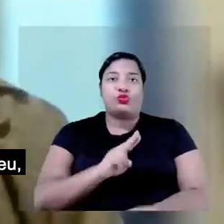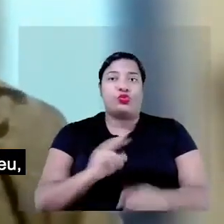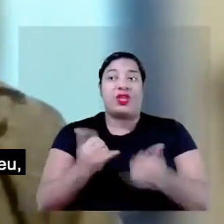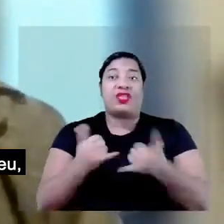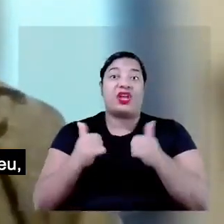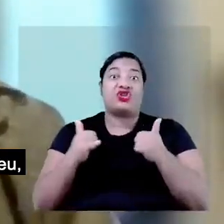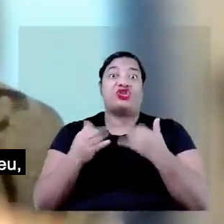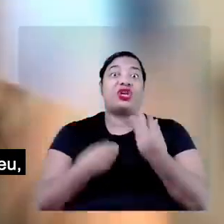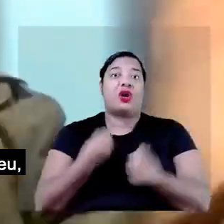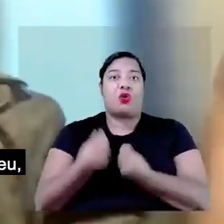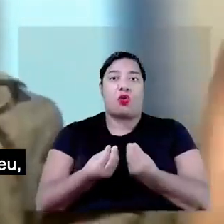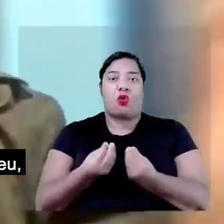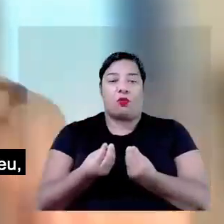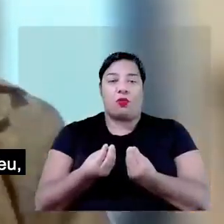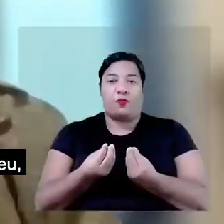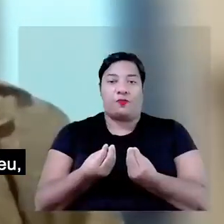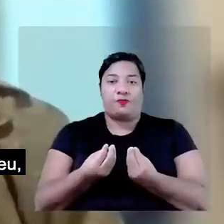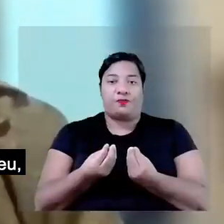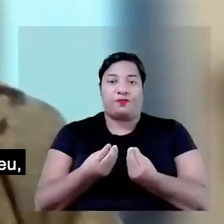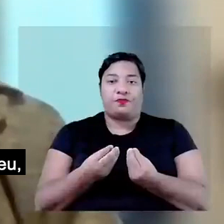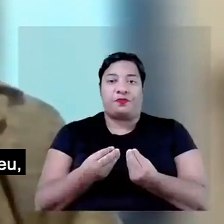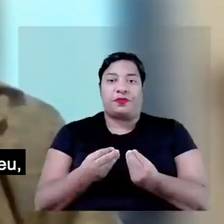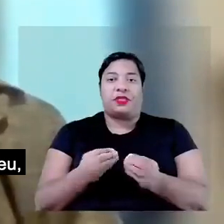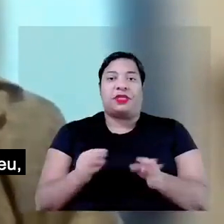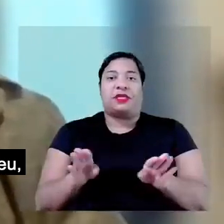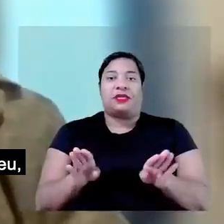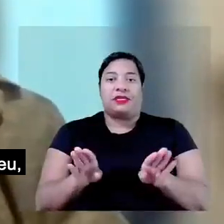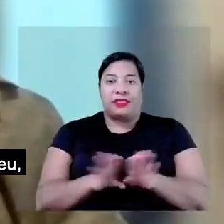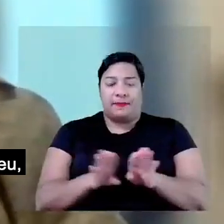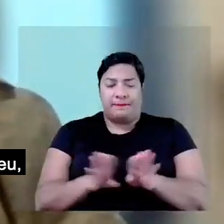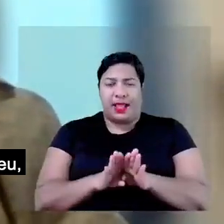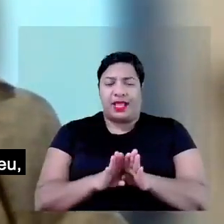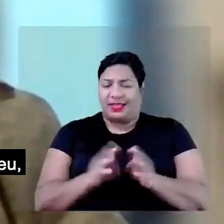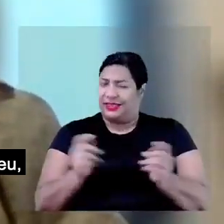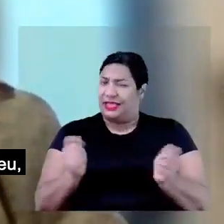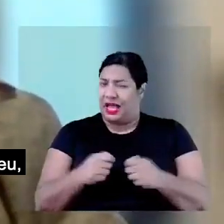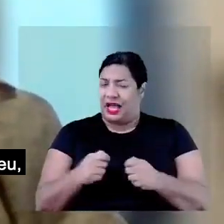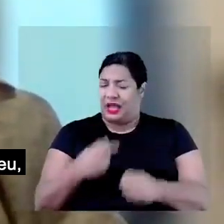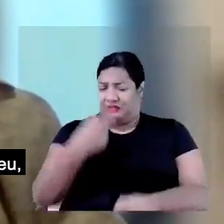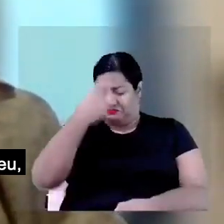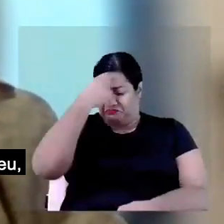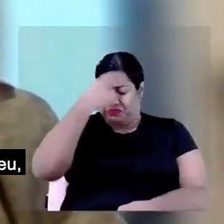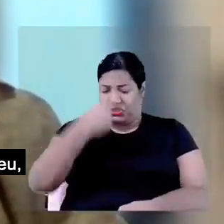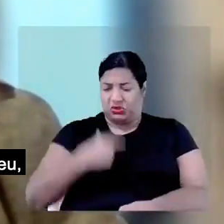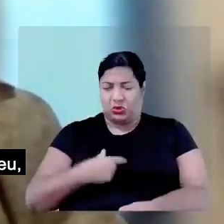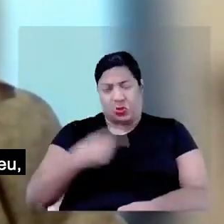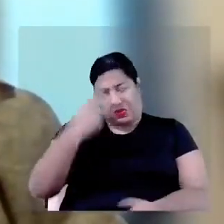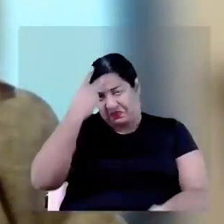Eu falo do indivíduo também no modo de produção, quando